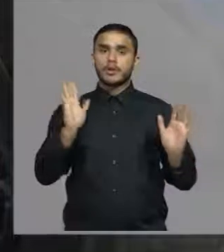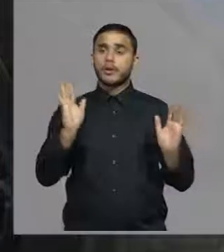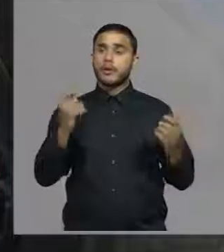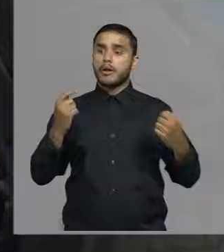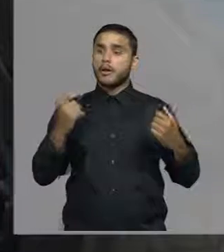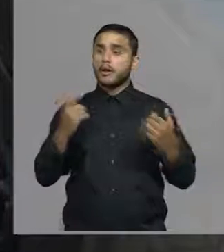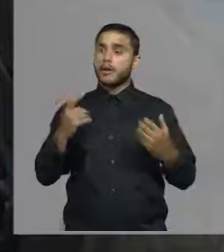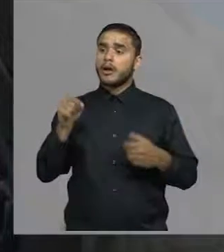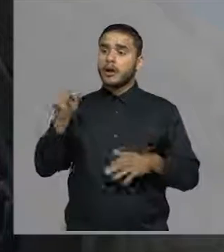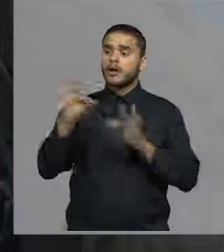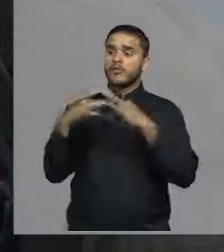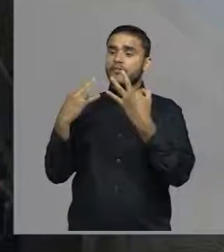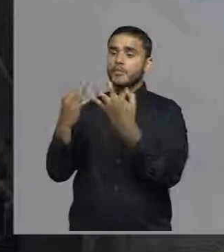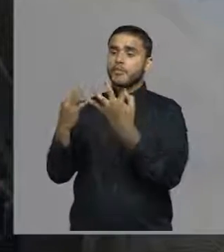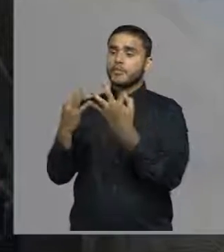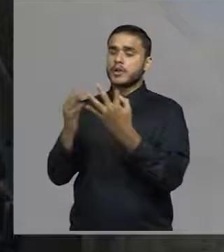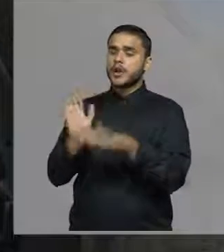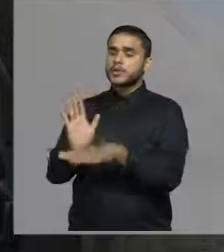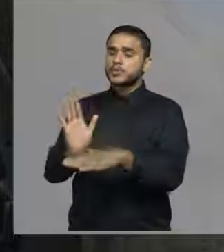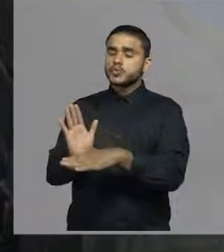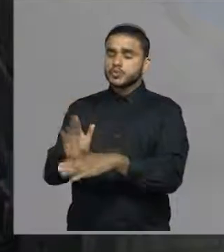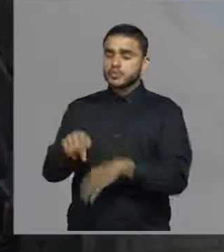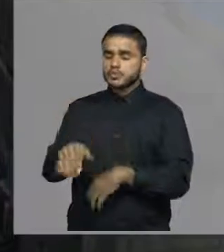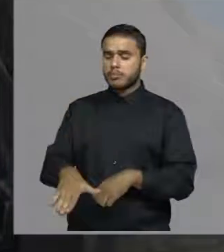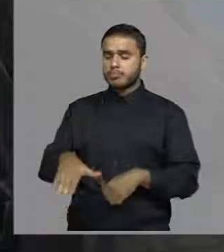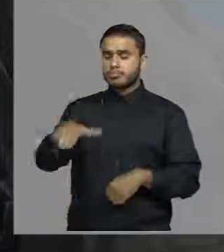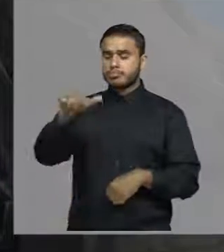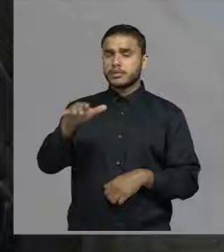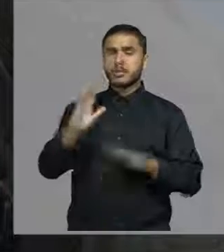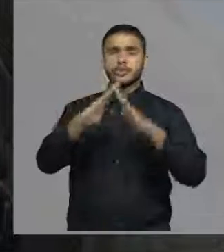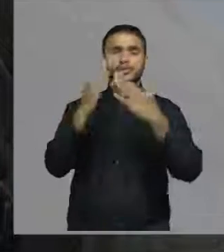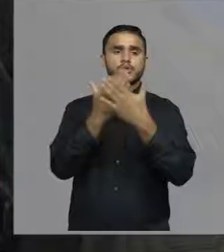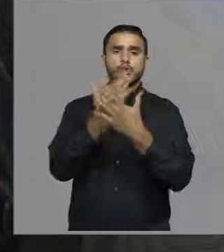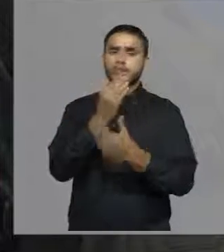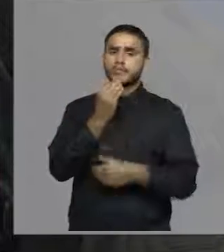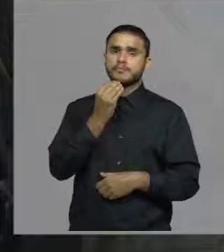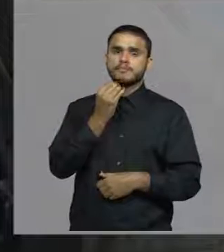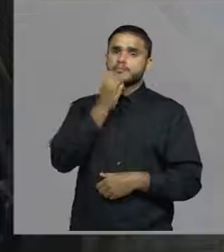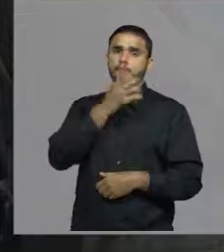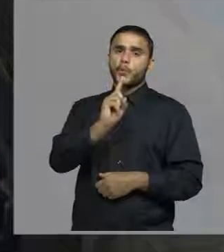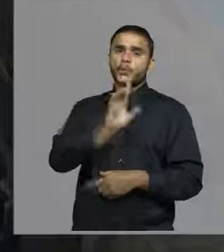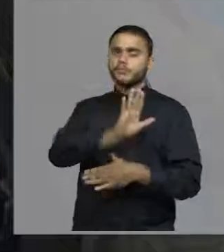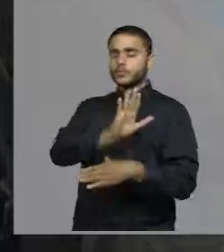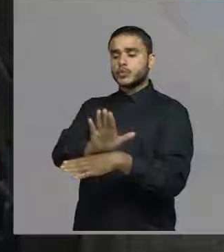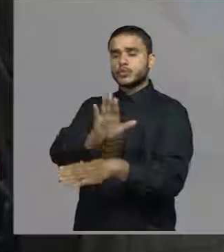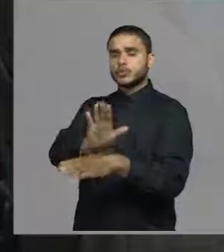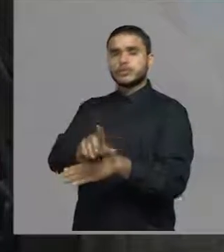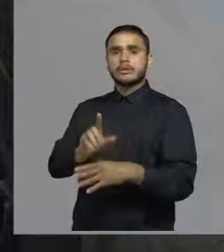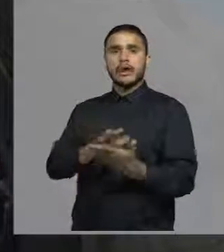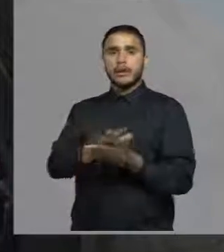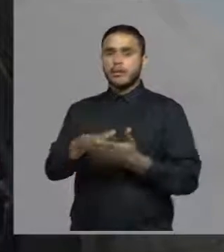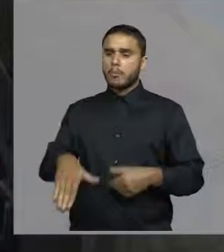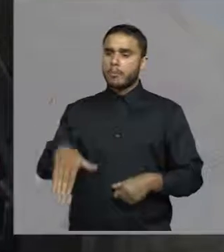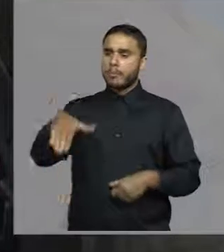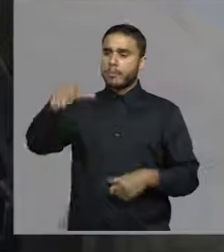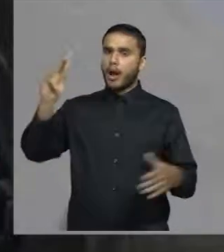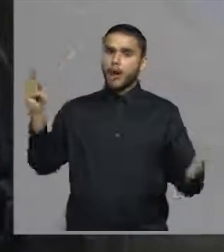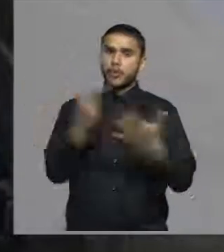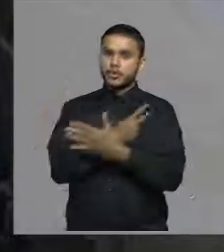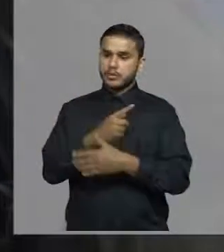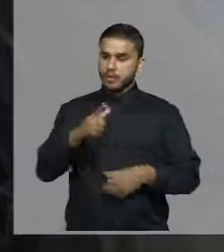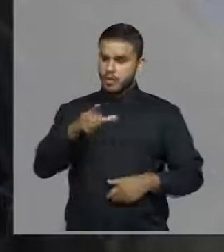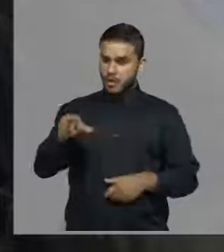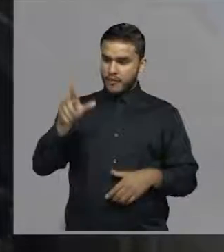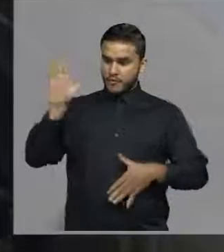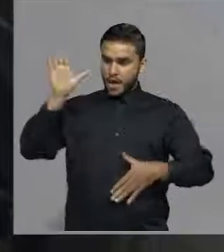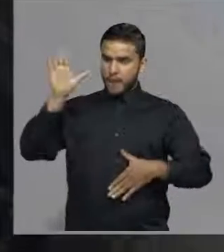já falhou, a igreja já falhou, o controle de vizinhança. Porque, na minha geração, qualquer